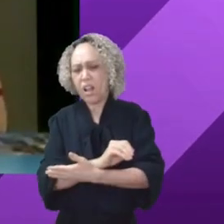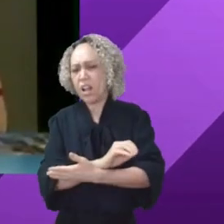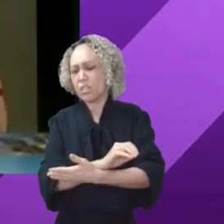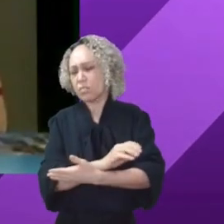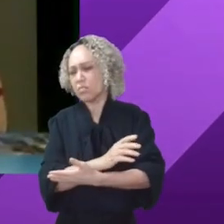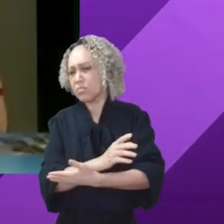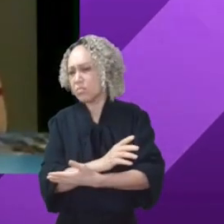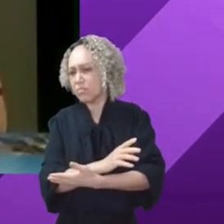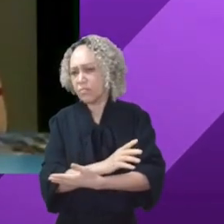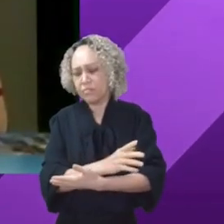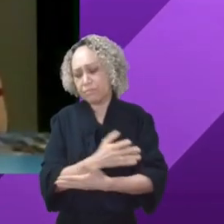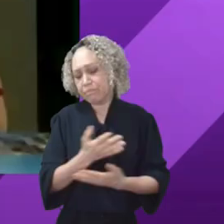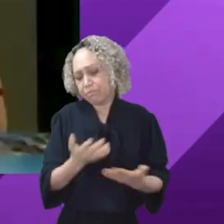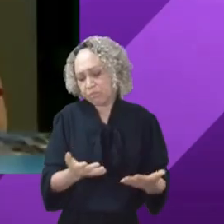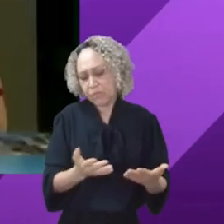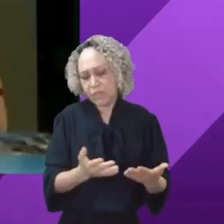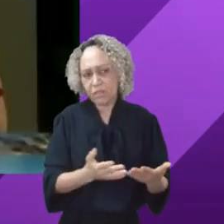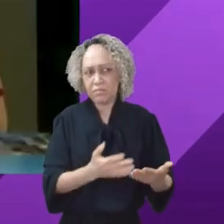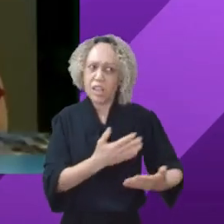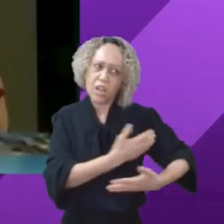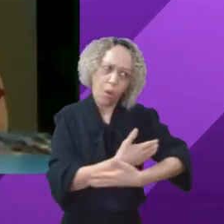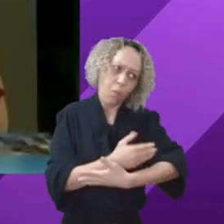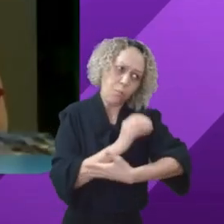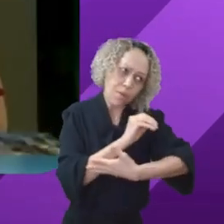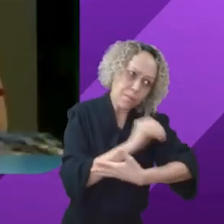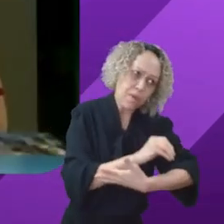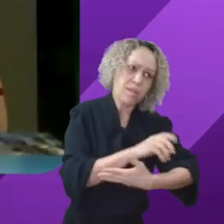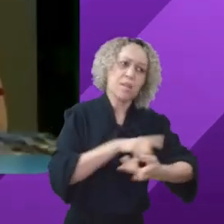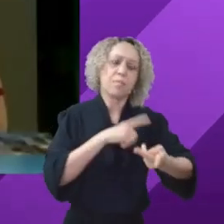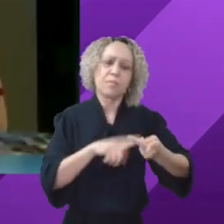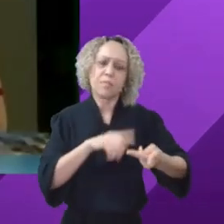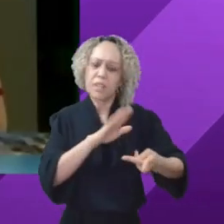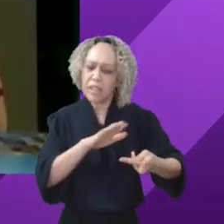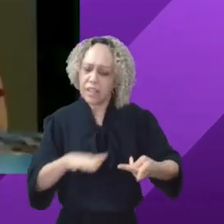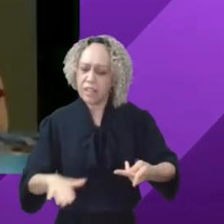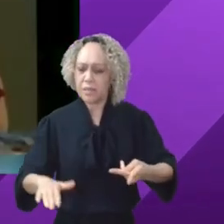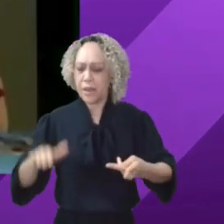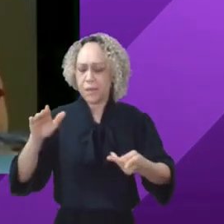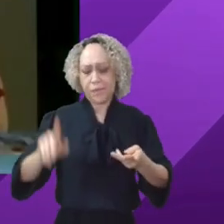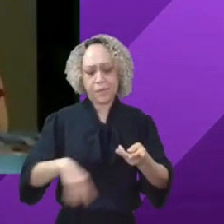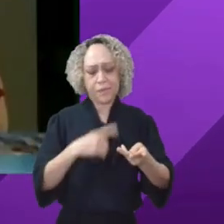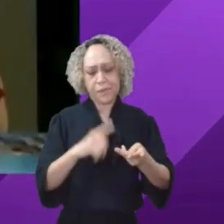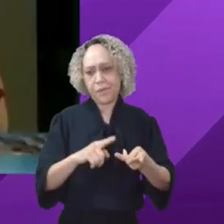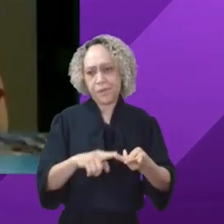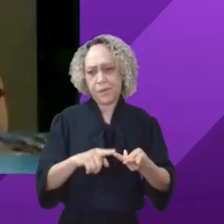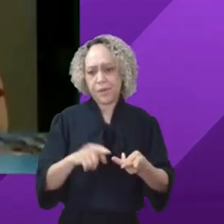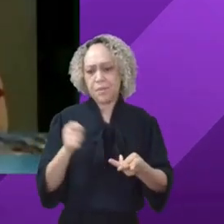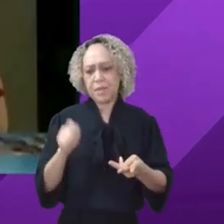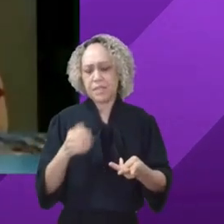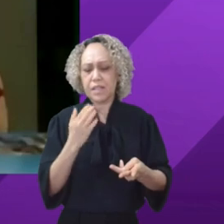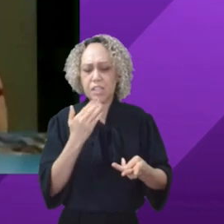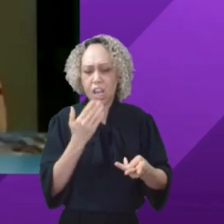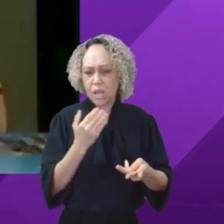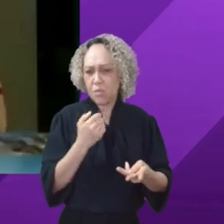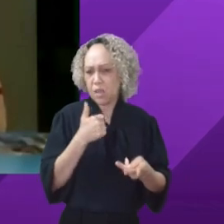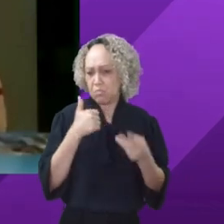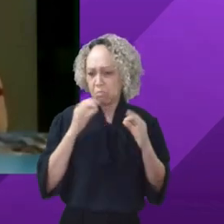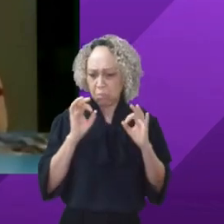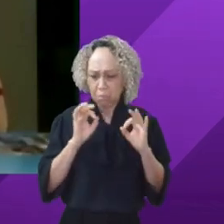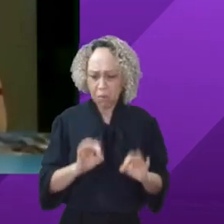é? Seja já uma criança maior que precisa, né, de alimentos bons,